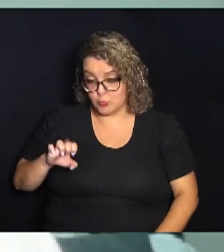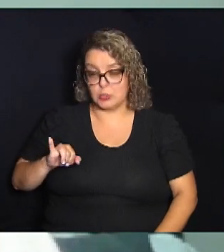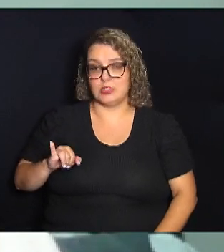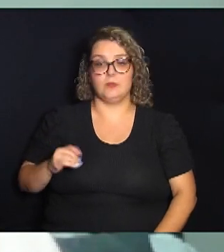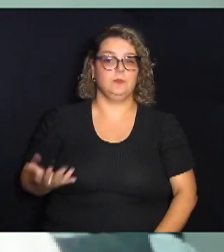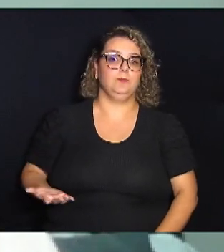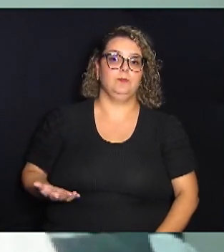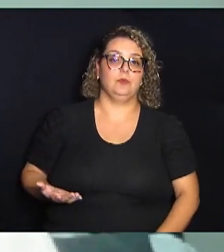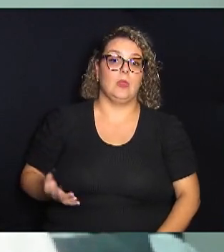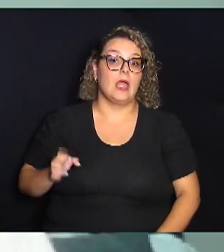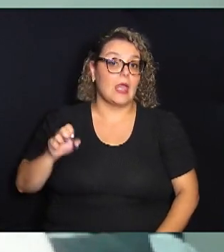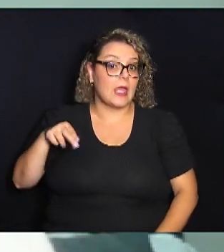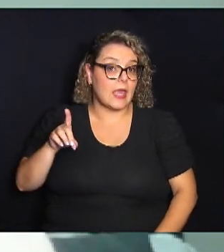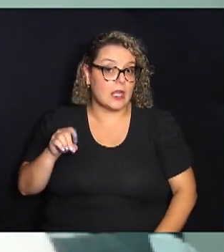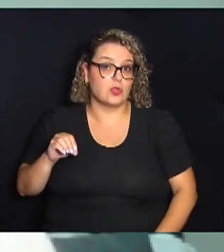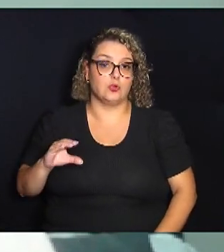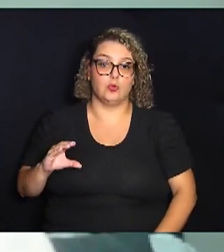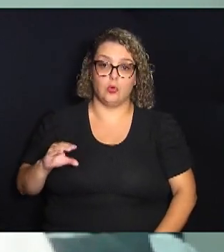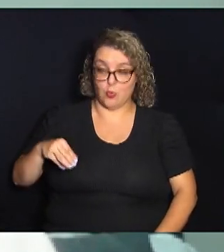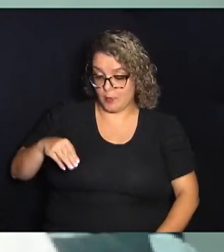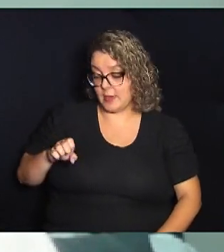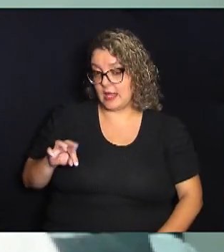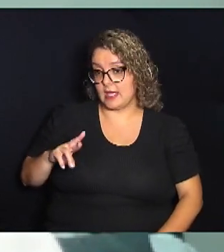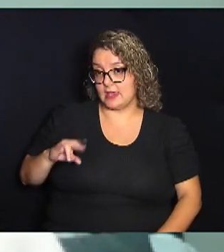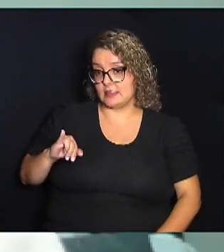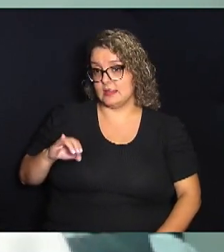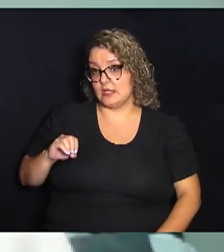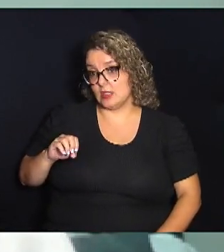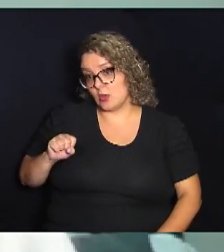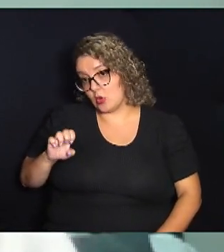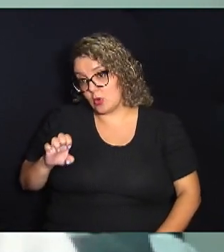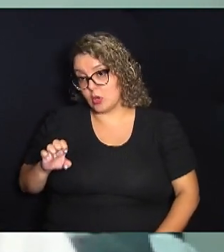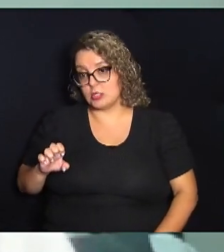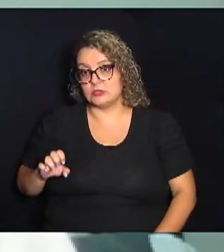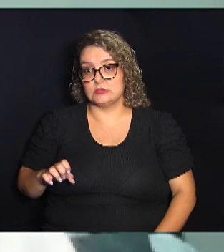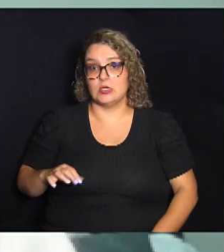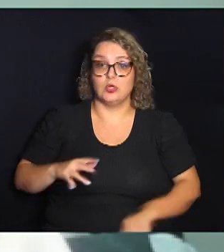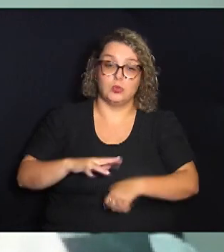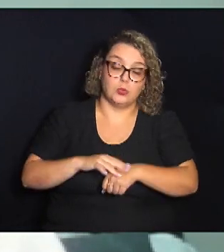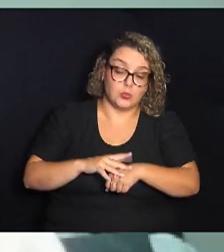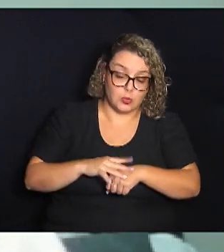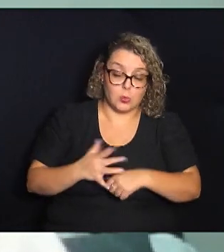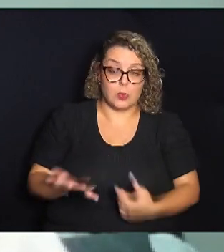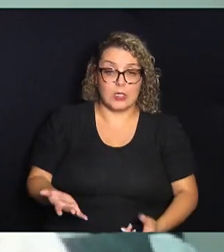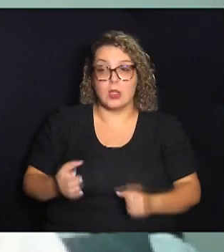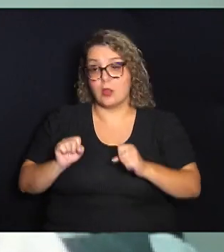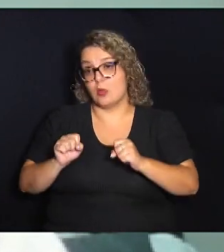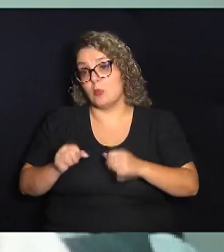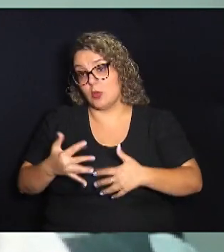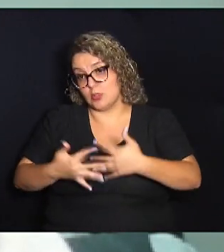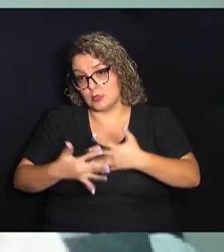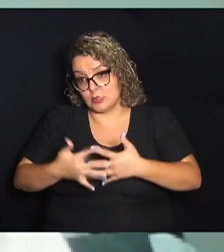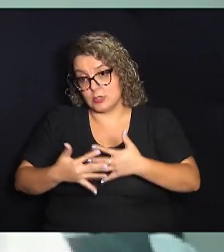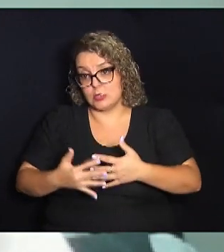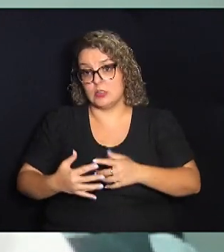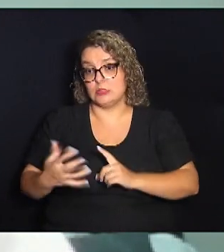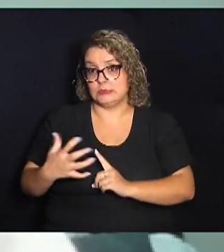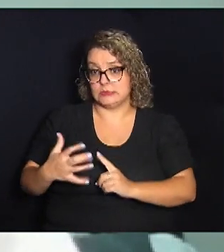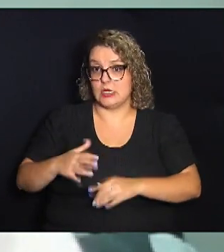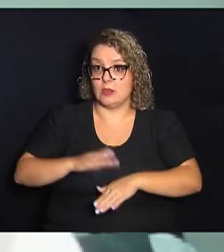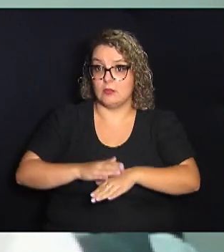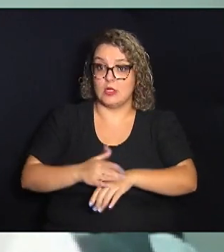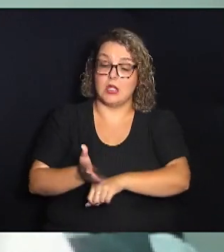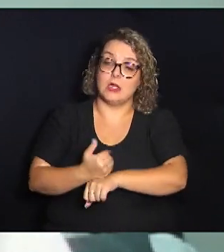situações cirúrgicas, né, ou patologias ou patológicas, que podem comprometer a função ovariana antes da